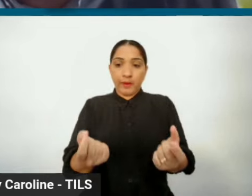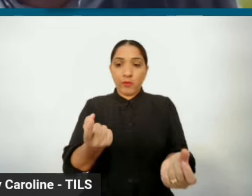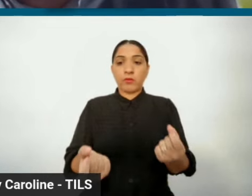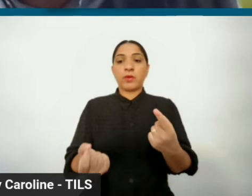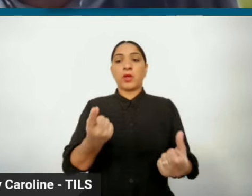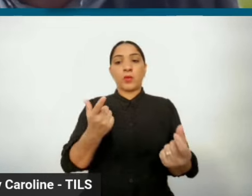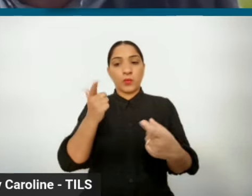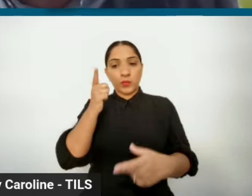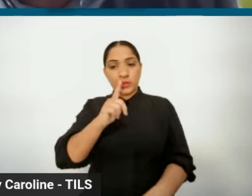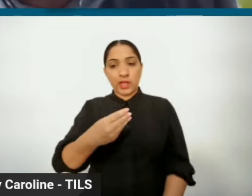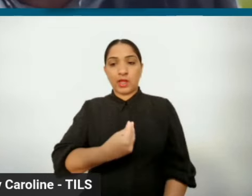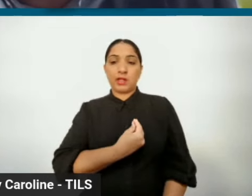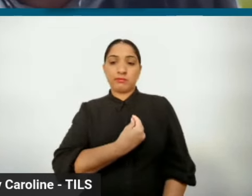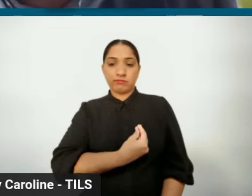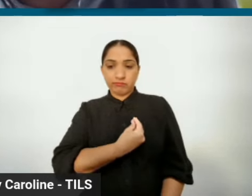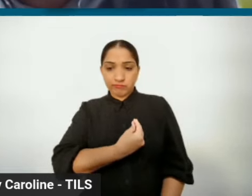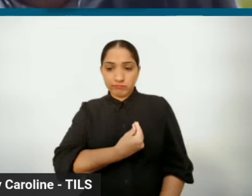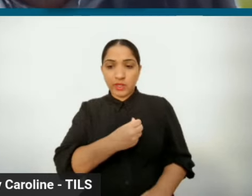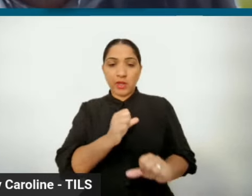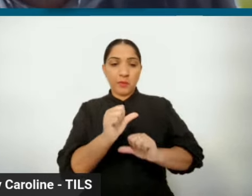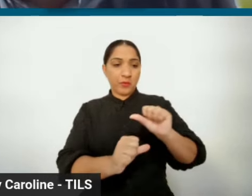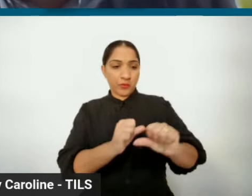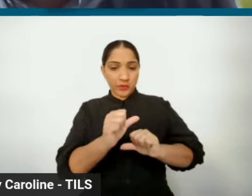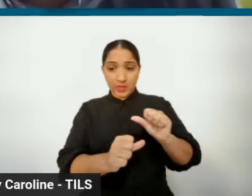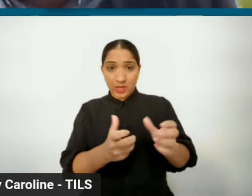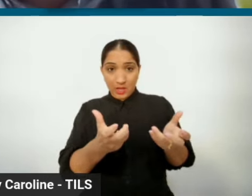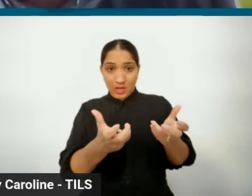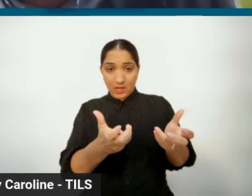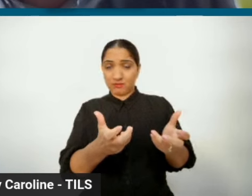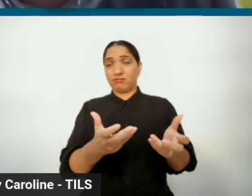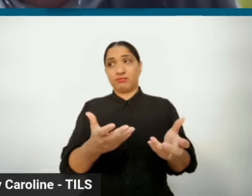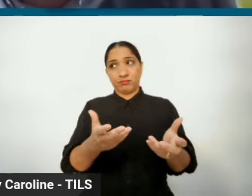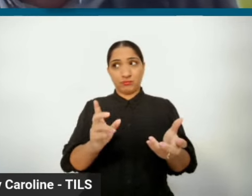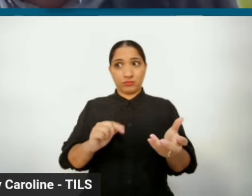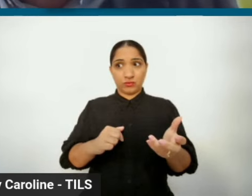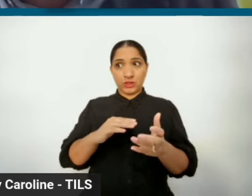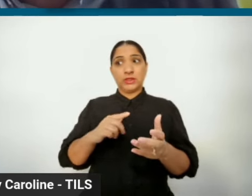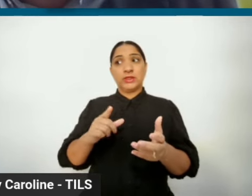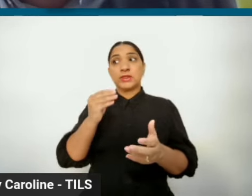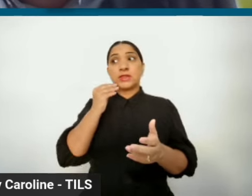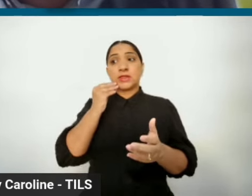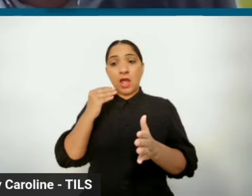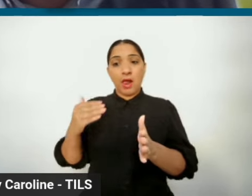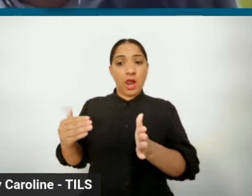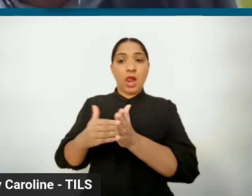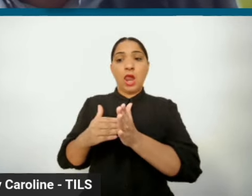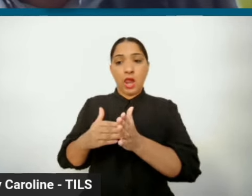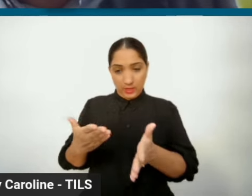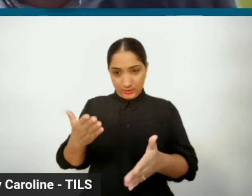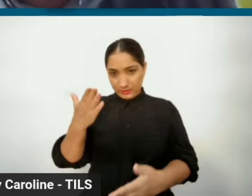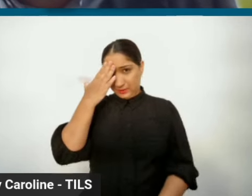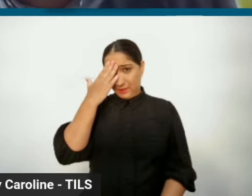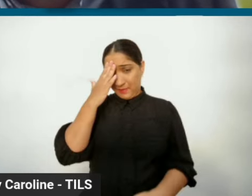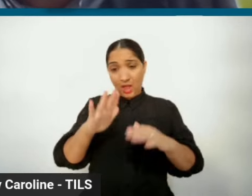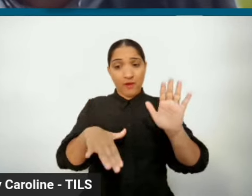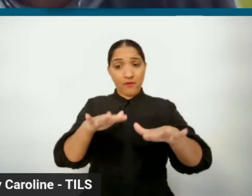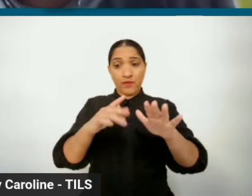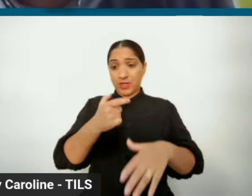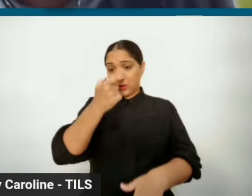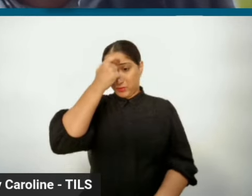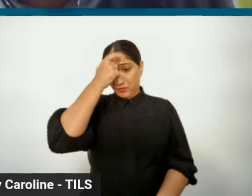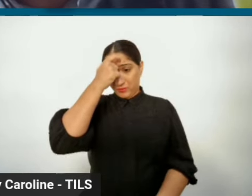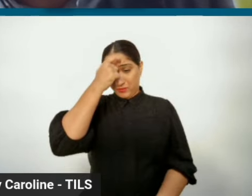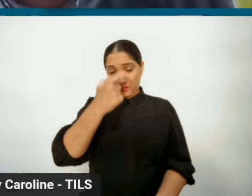resistência, alguma proposta de alteração da lei de cotas, uma incompreensão da sua importância